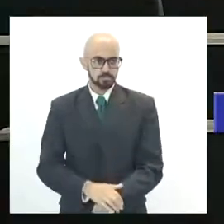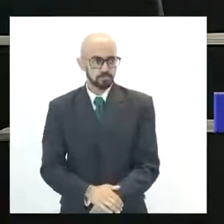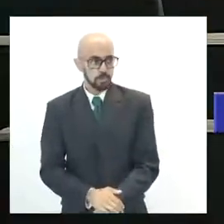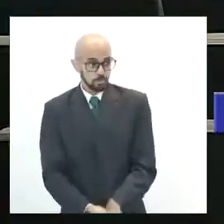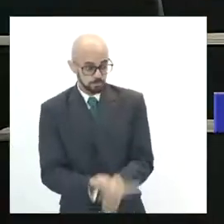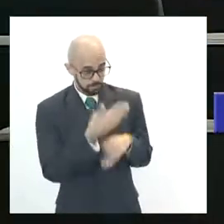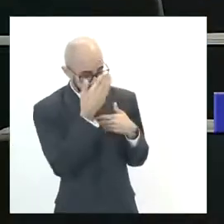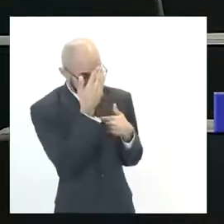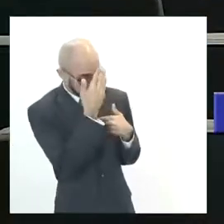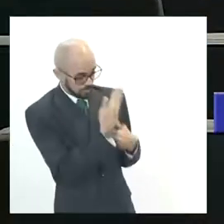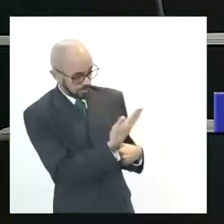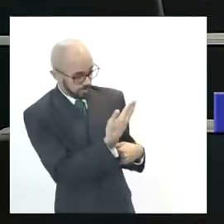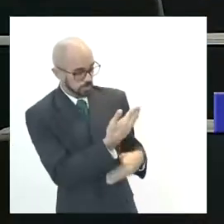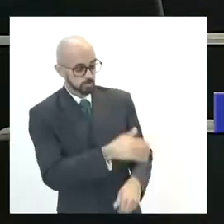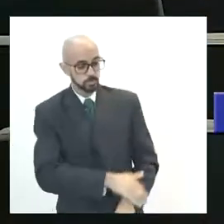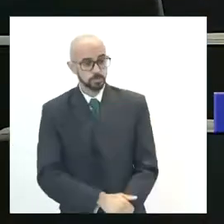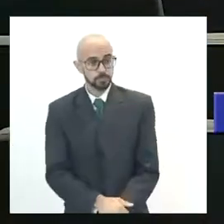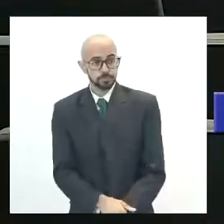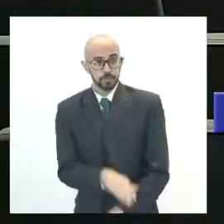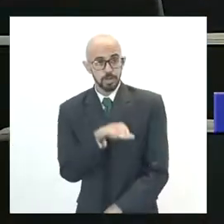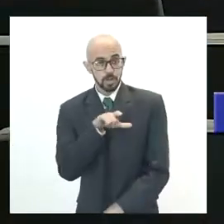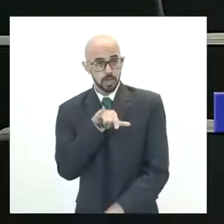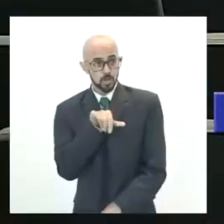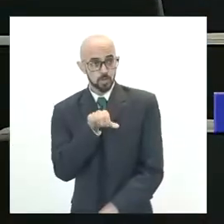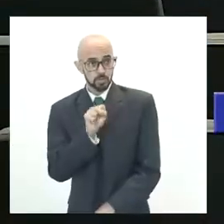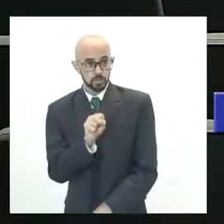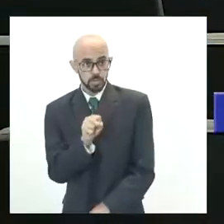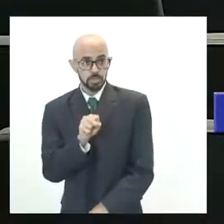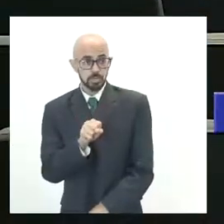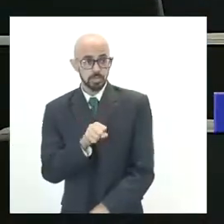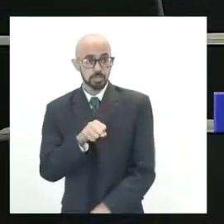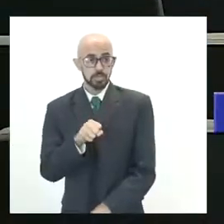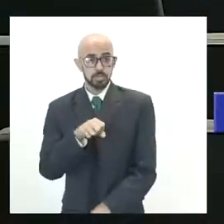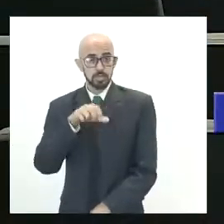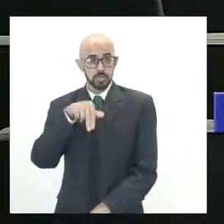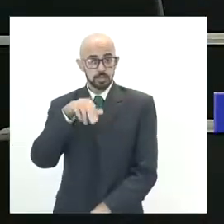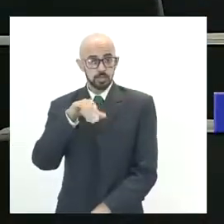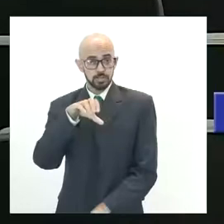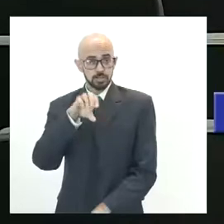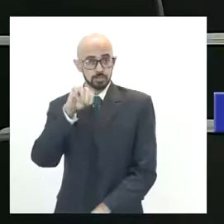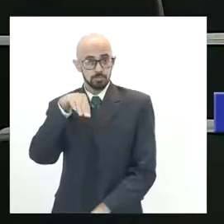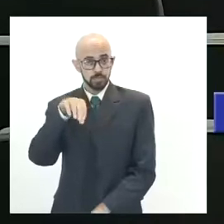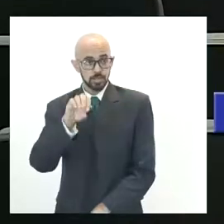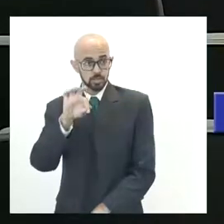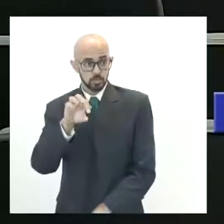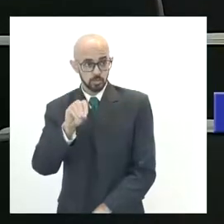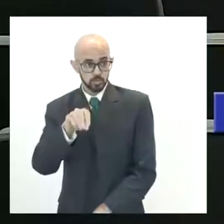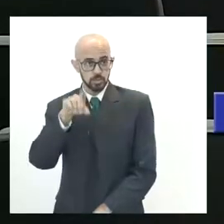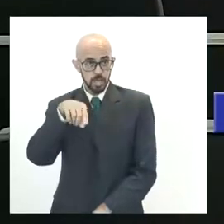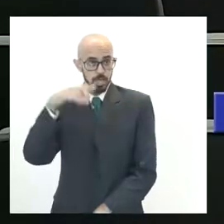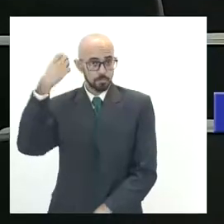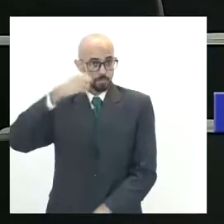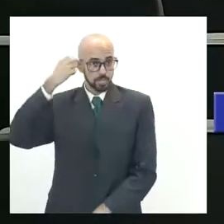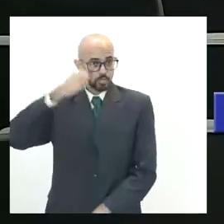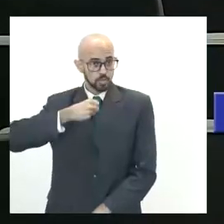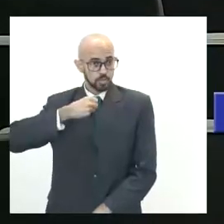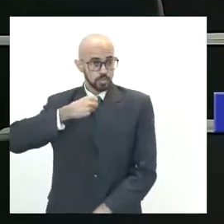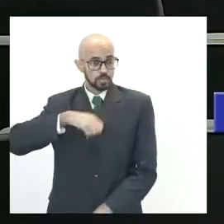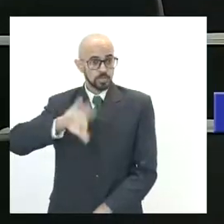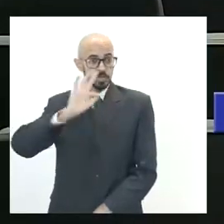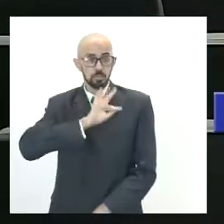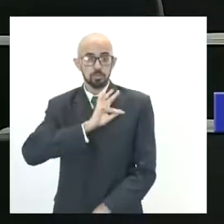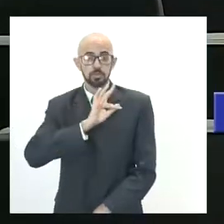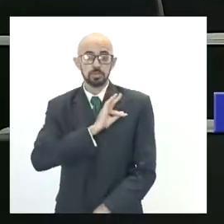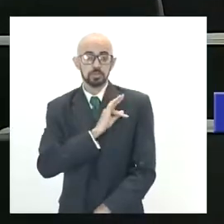Oi Ana Cláudia Nascimento que é pensionista da polícia